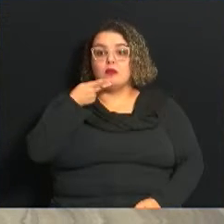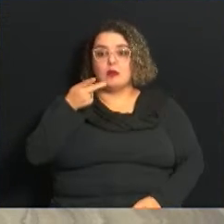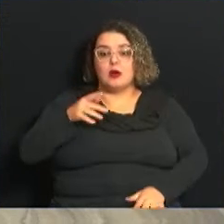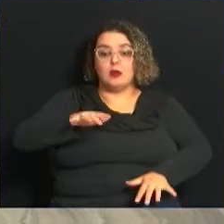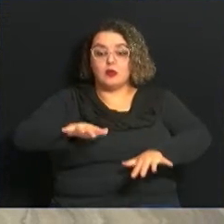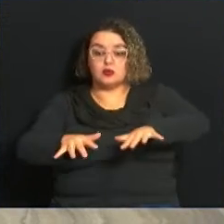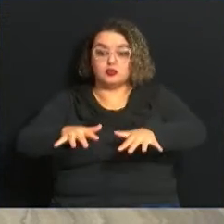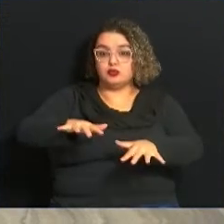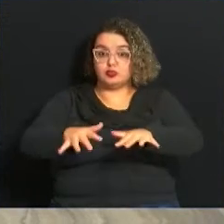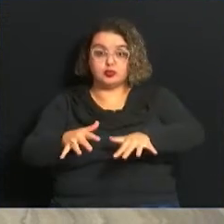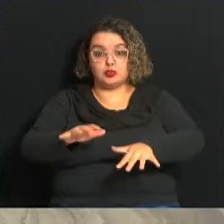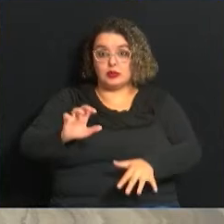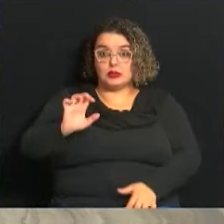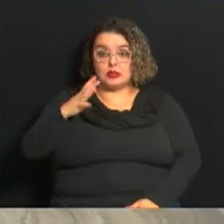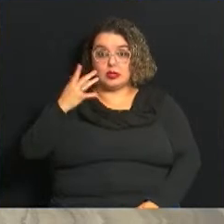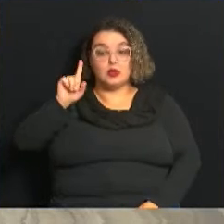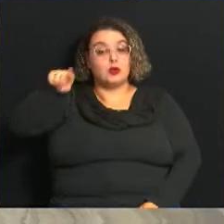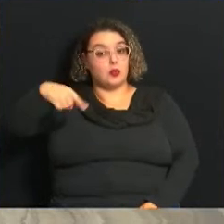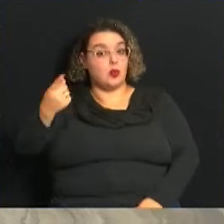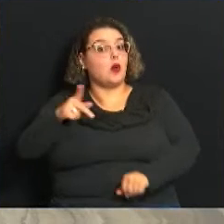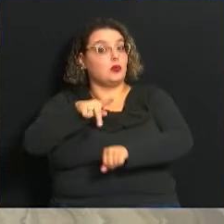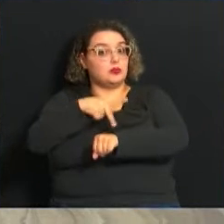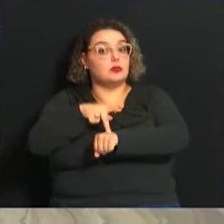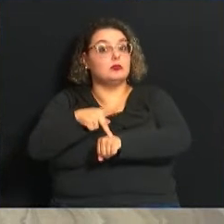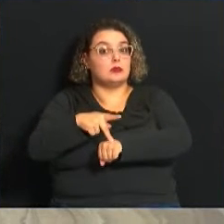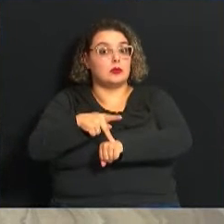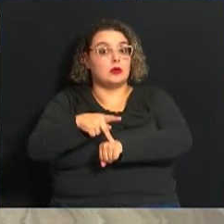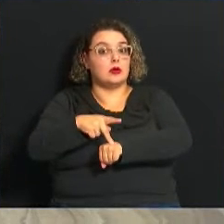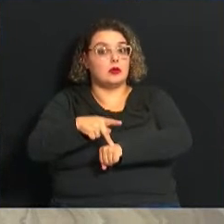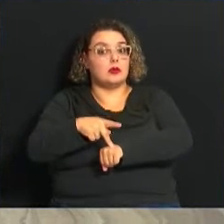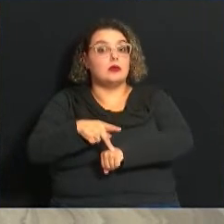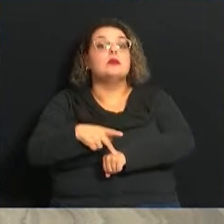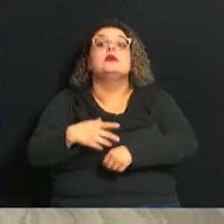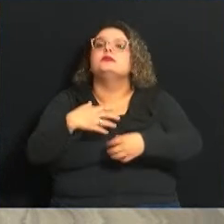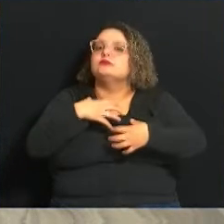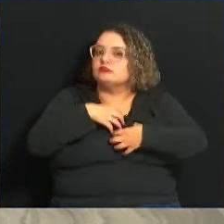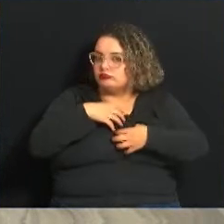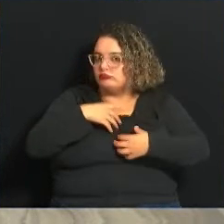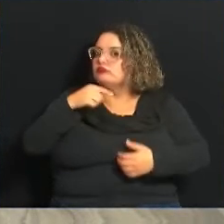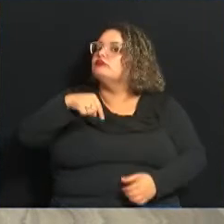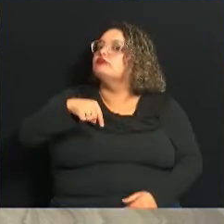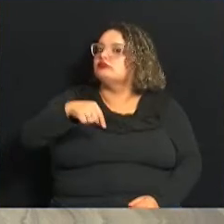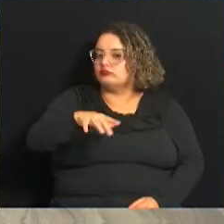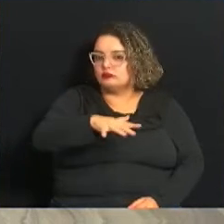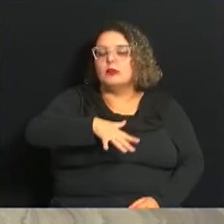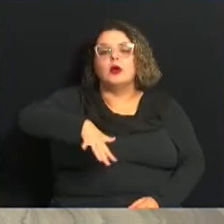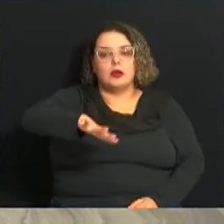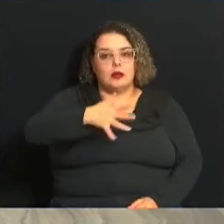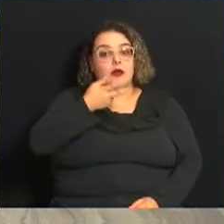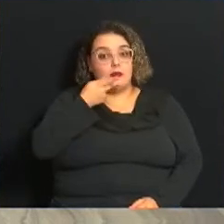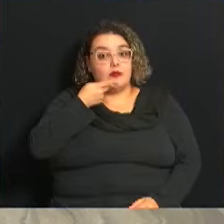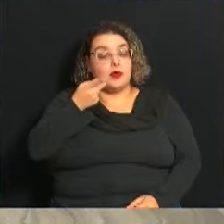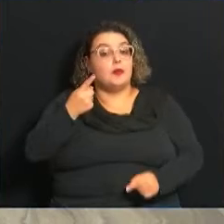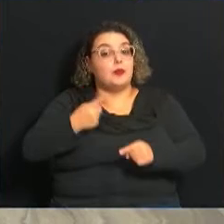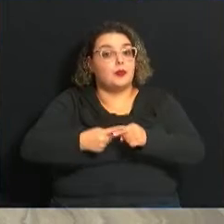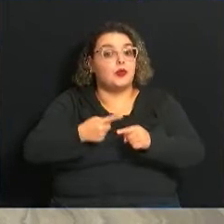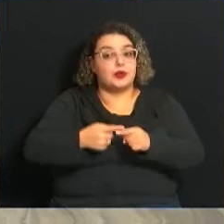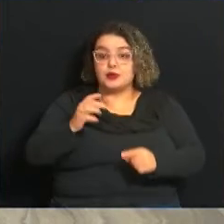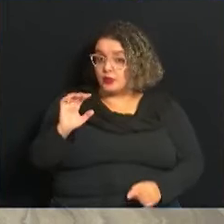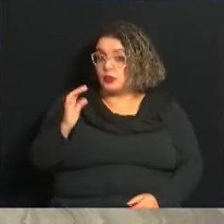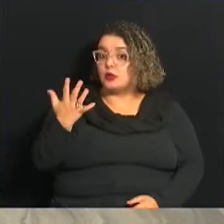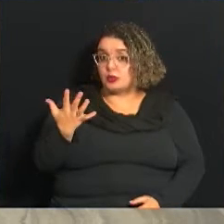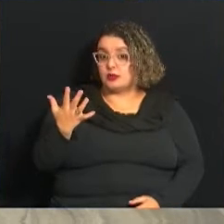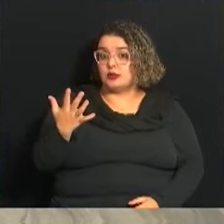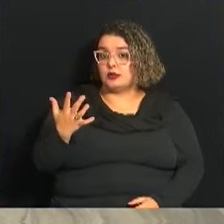terremoto que aconteceu em outro país, mas que foi sentido, viu, aqui na região. Então a gente vai falar por que isso acontece e